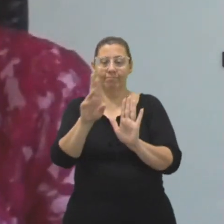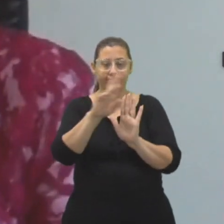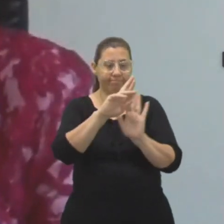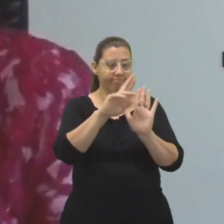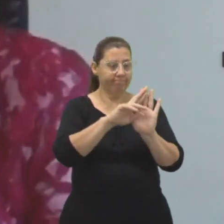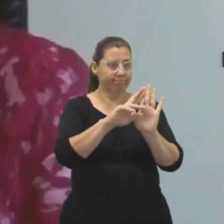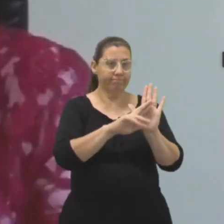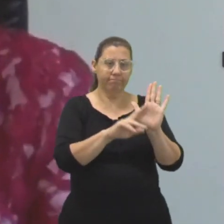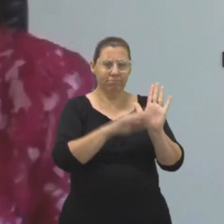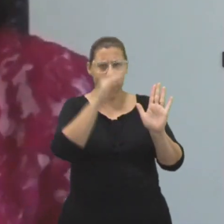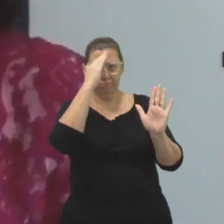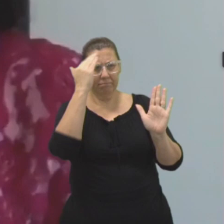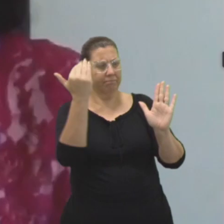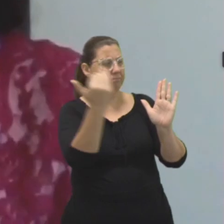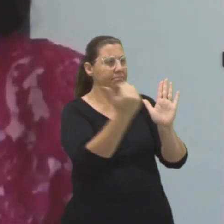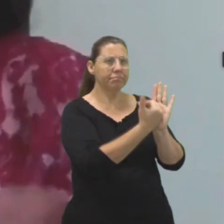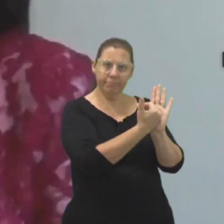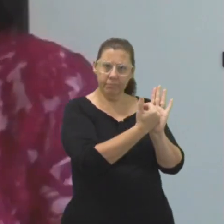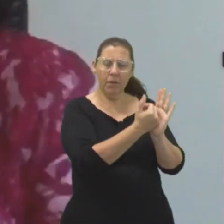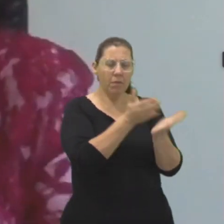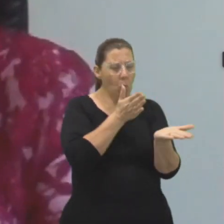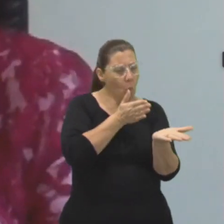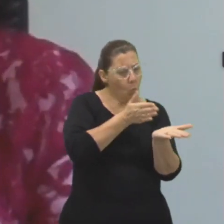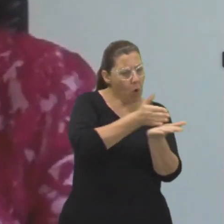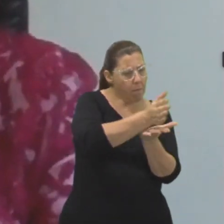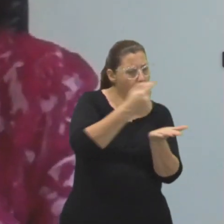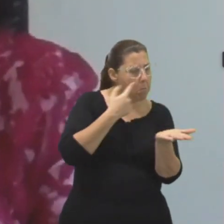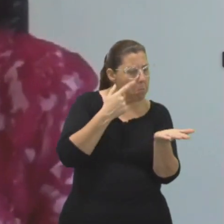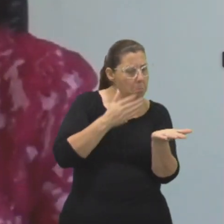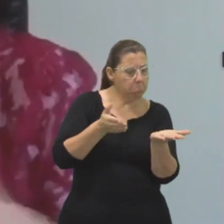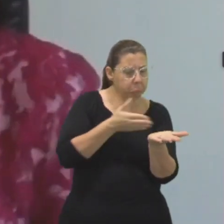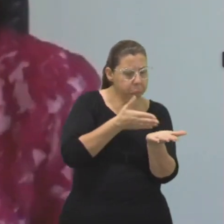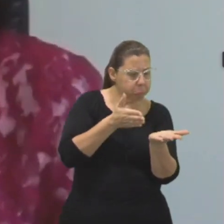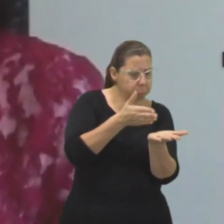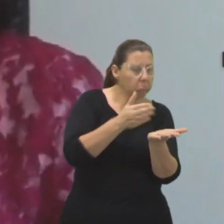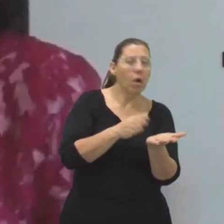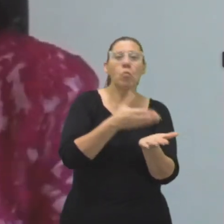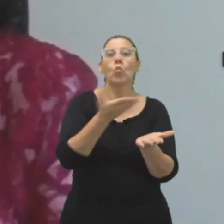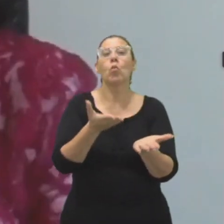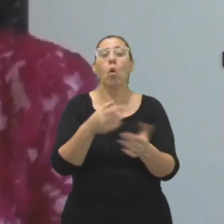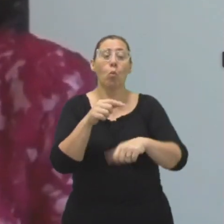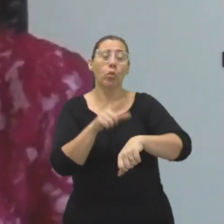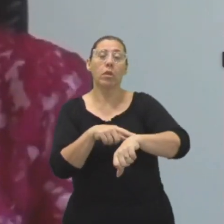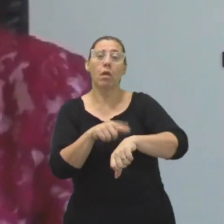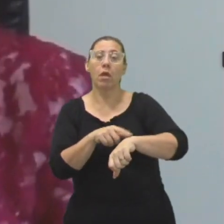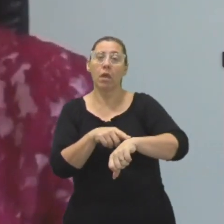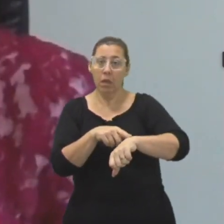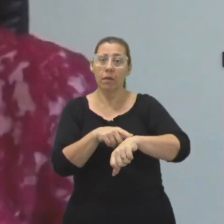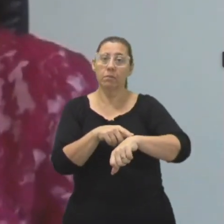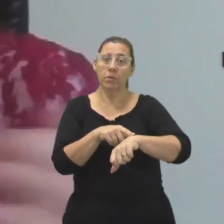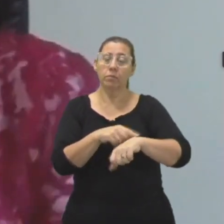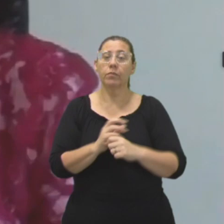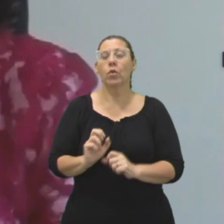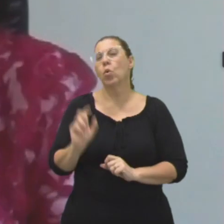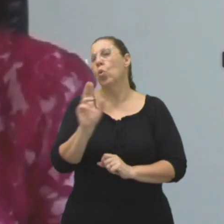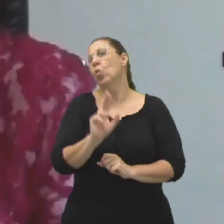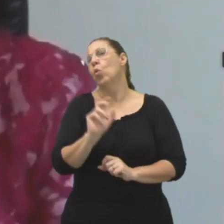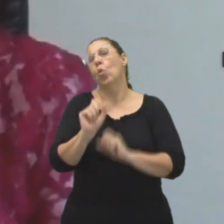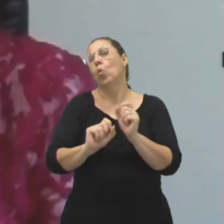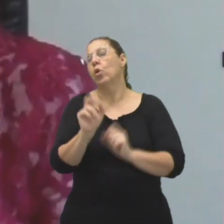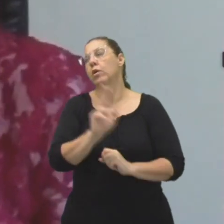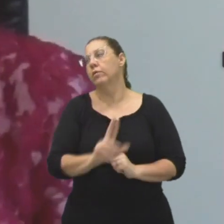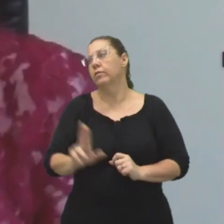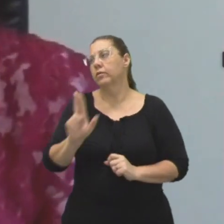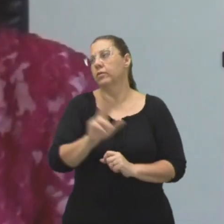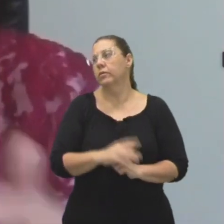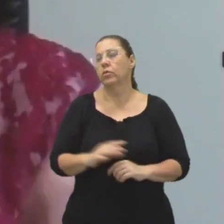A gente precisa de um direcionamento de como vai ser feito o tempo estimado, os recursos